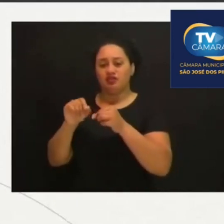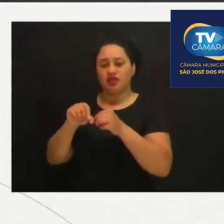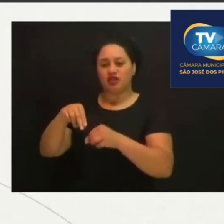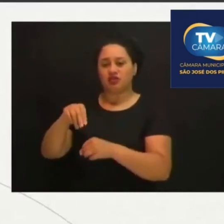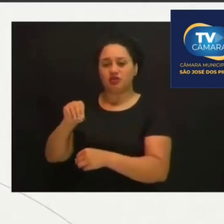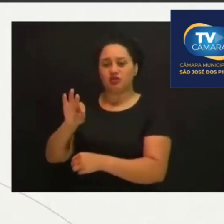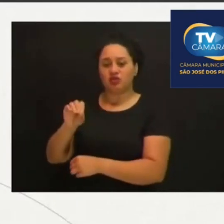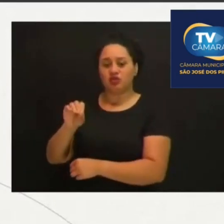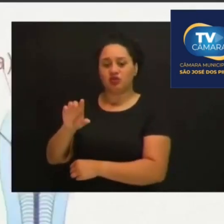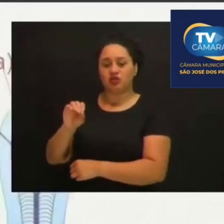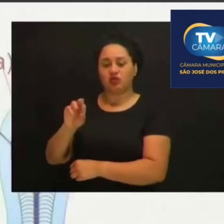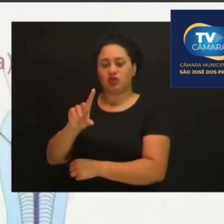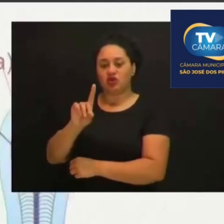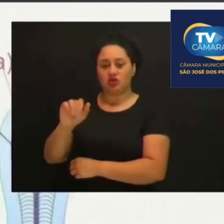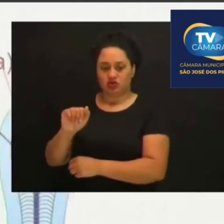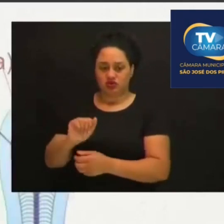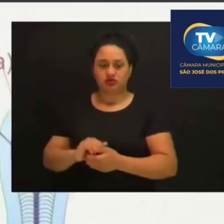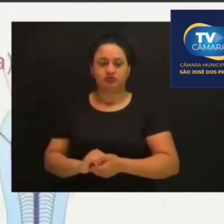para explicar.